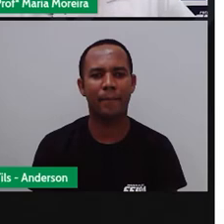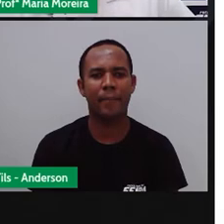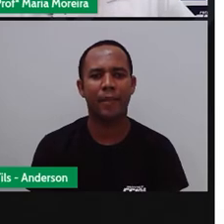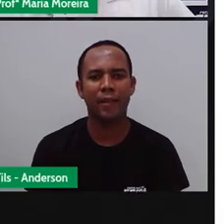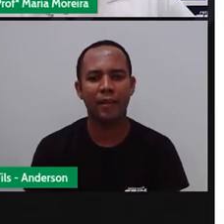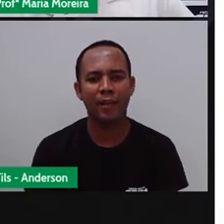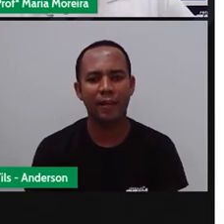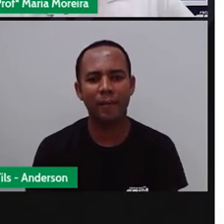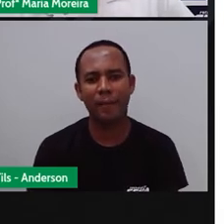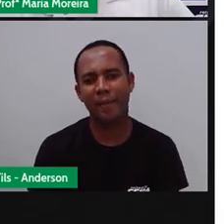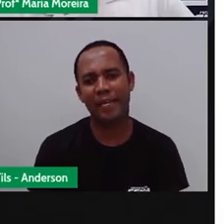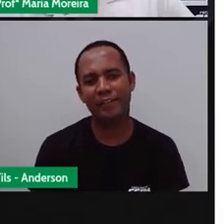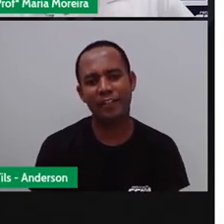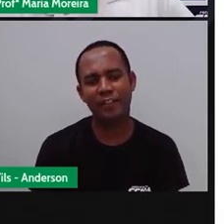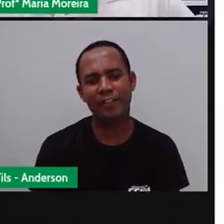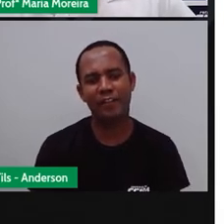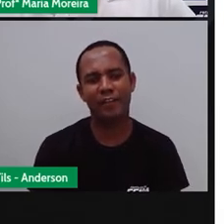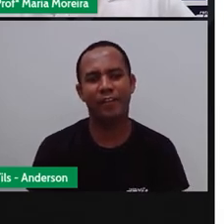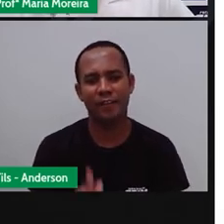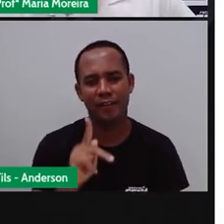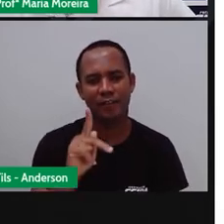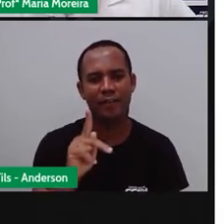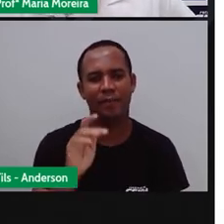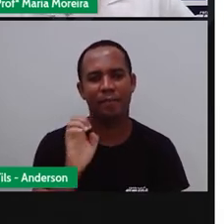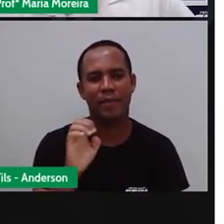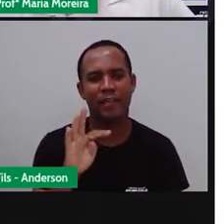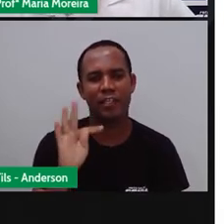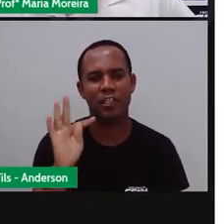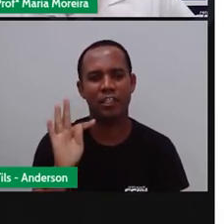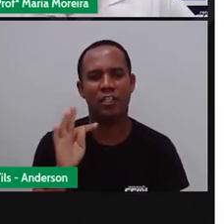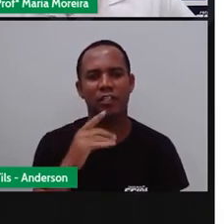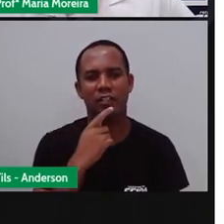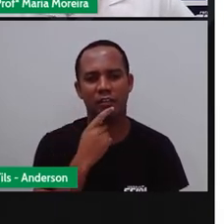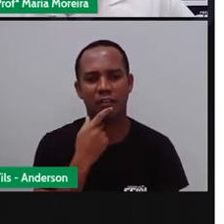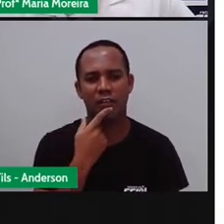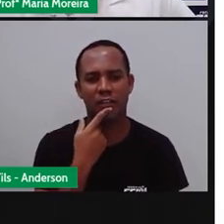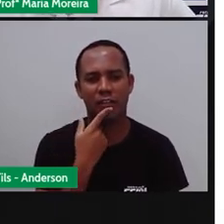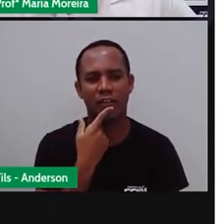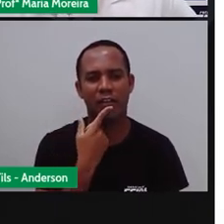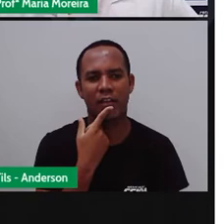Esse é fácil, só faltam dois. Pet. E